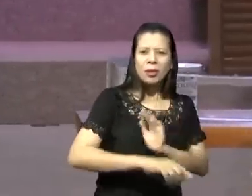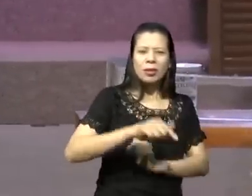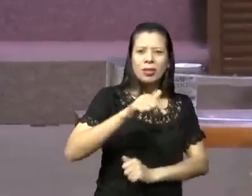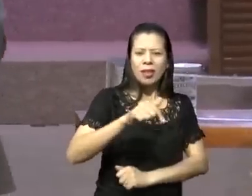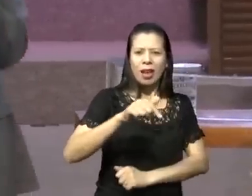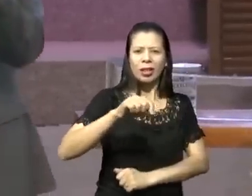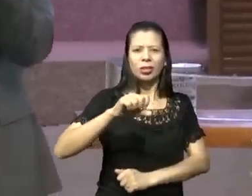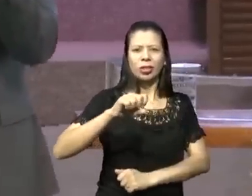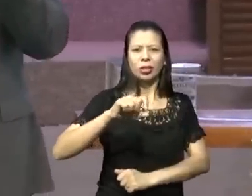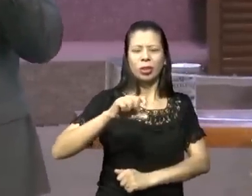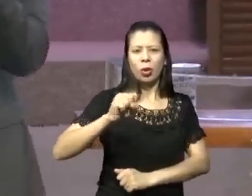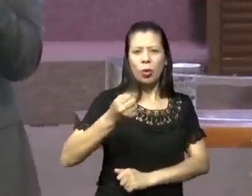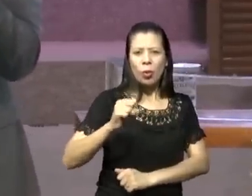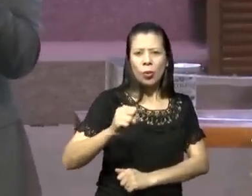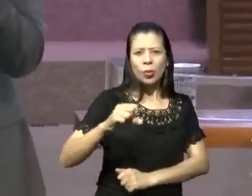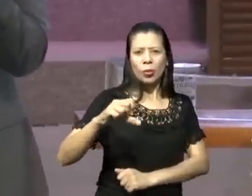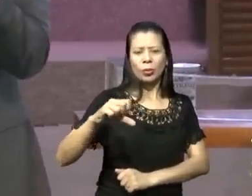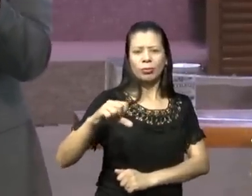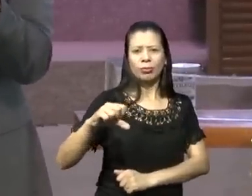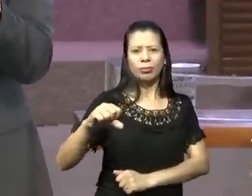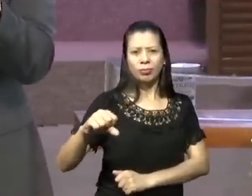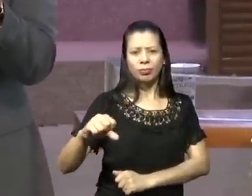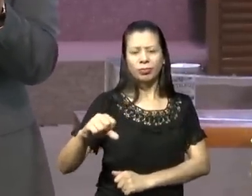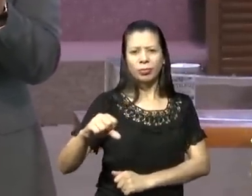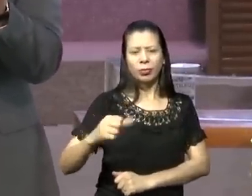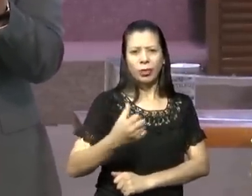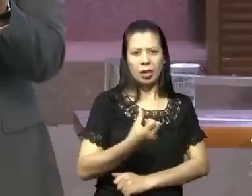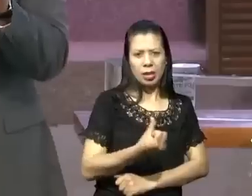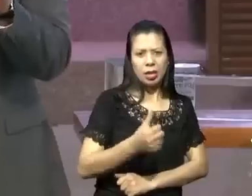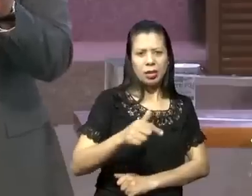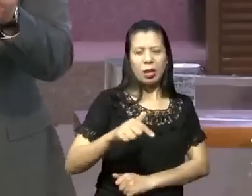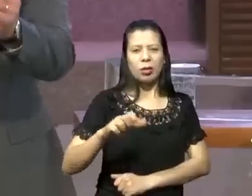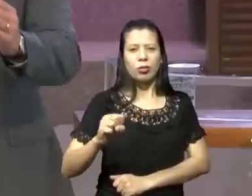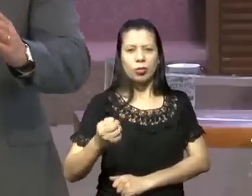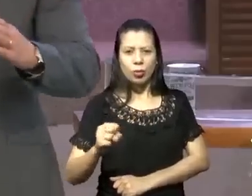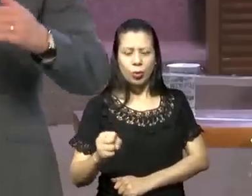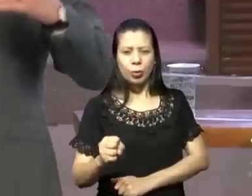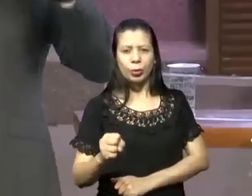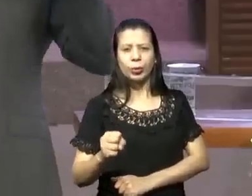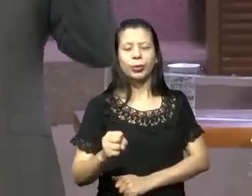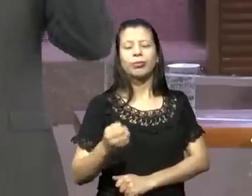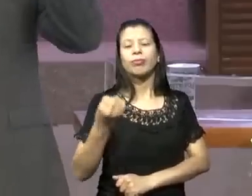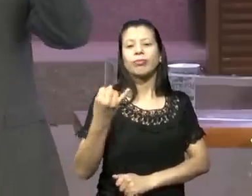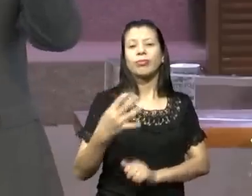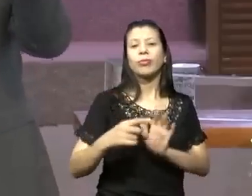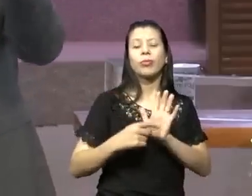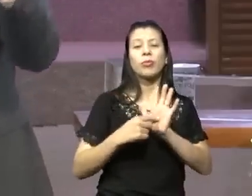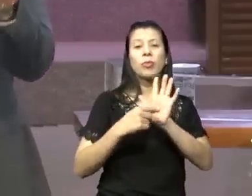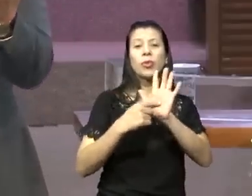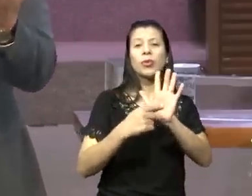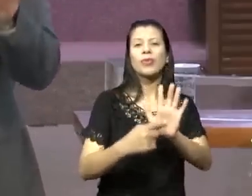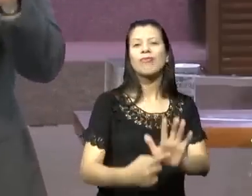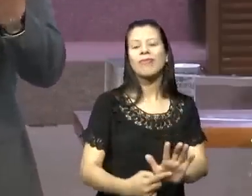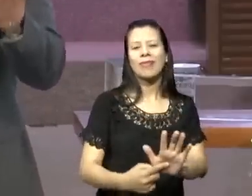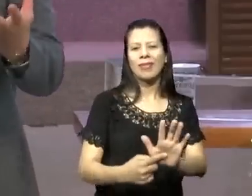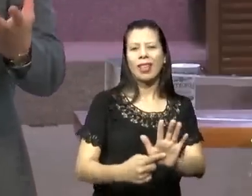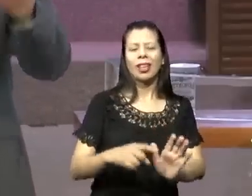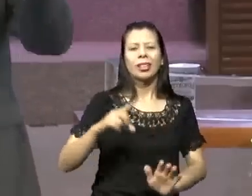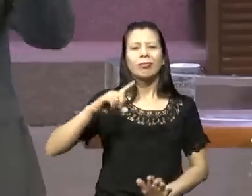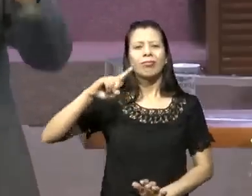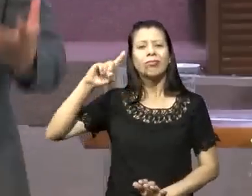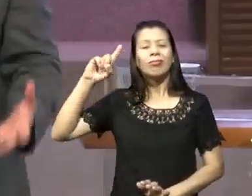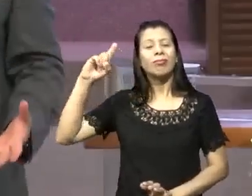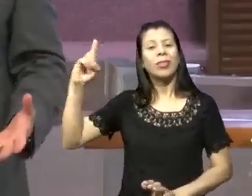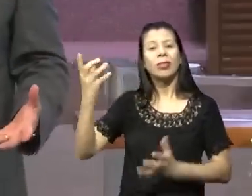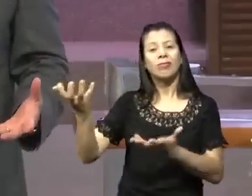aqui você tem que guardar bem isso na introdução desse sermão Jesus queria se revelar plenamente quem de